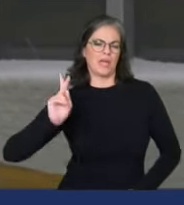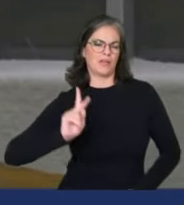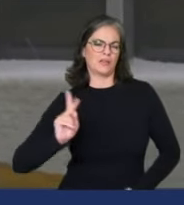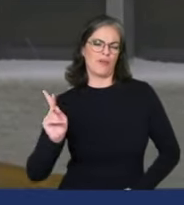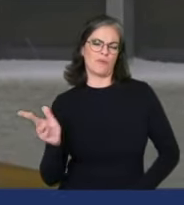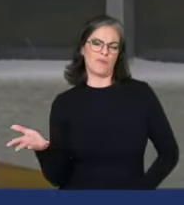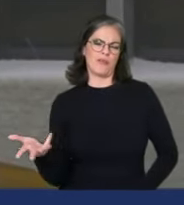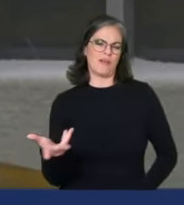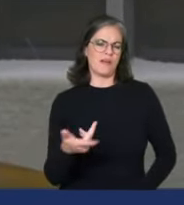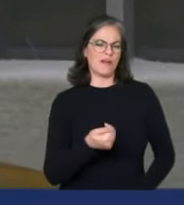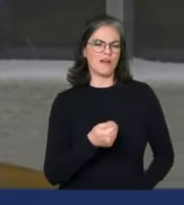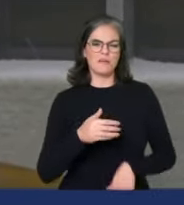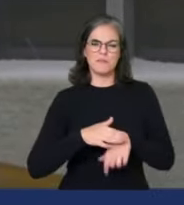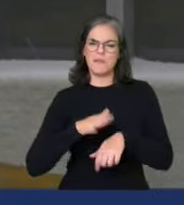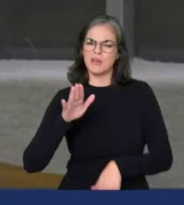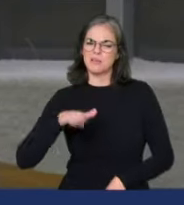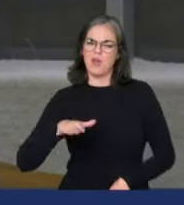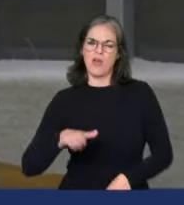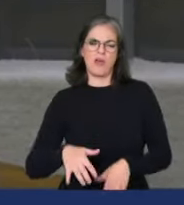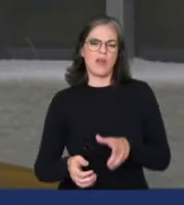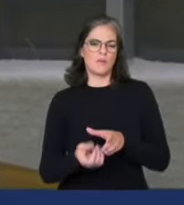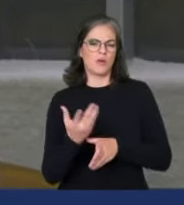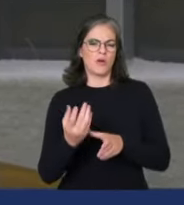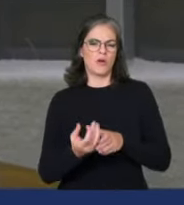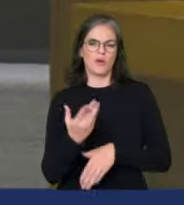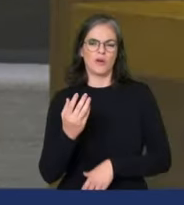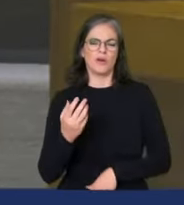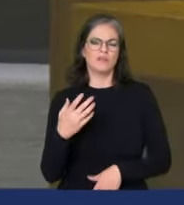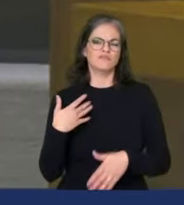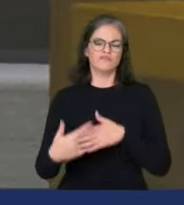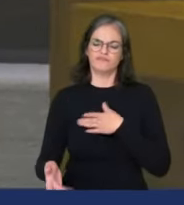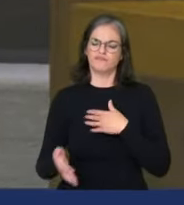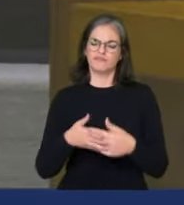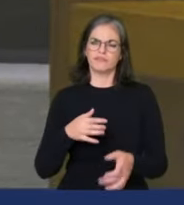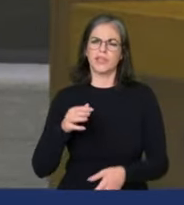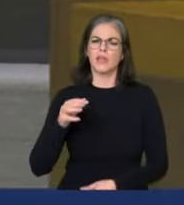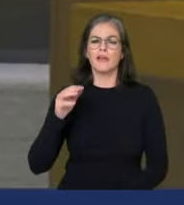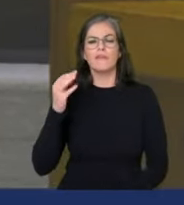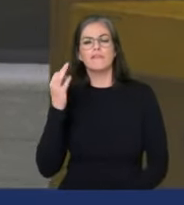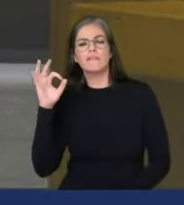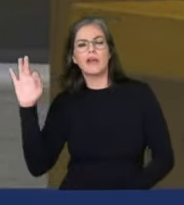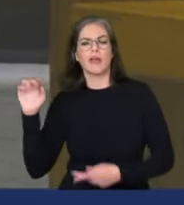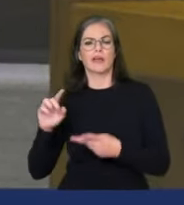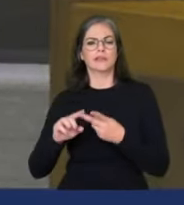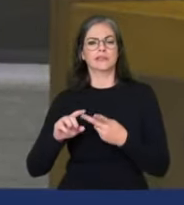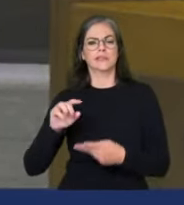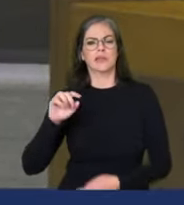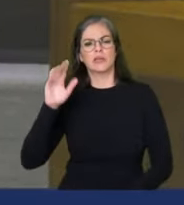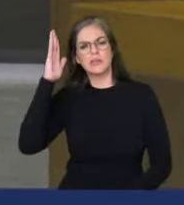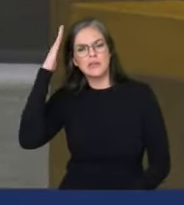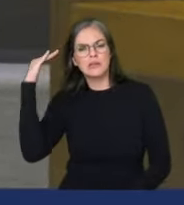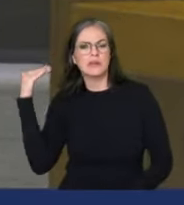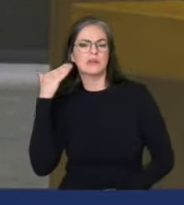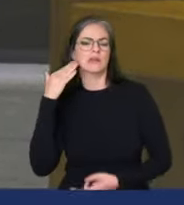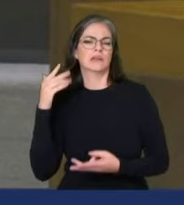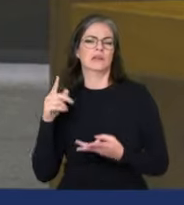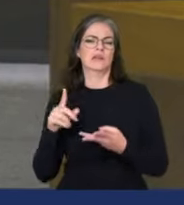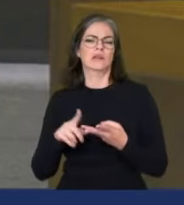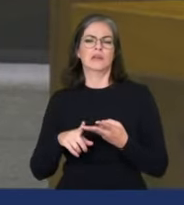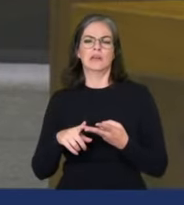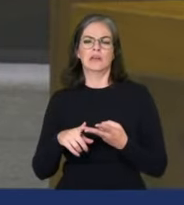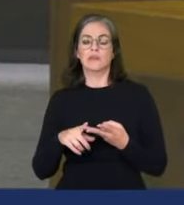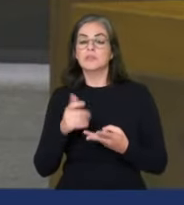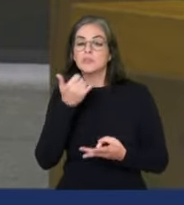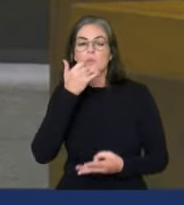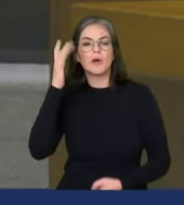o combustível muito mais barato. Não importa que na França, que na Irlanda. Lá está mais caro o combustível, mas o Brasil